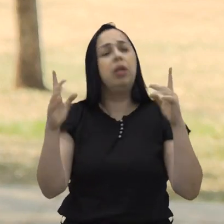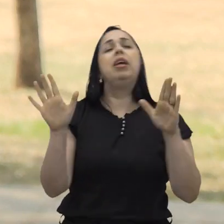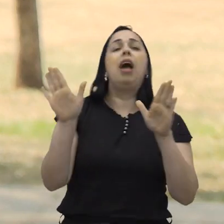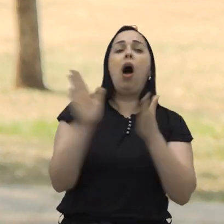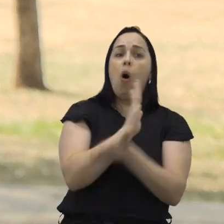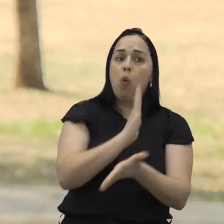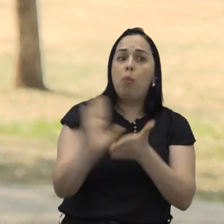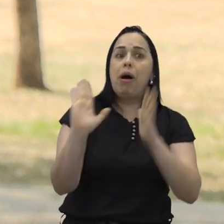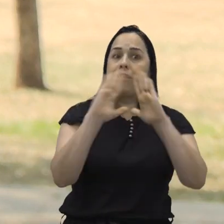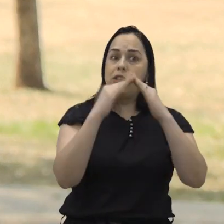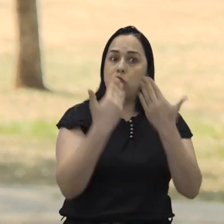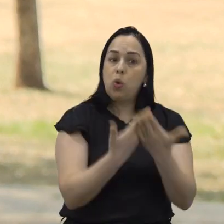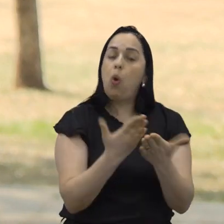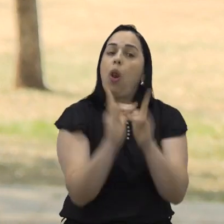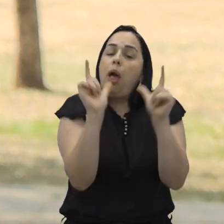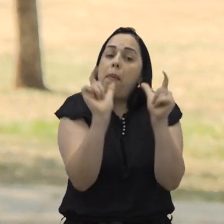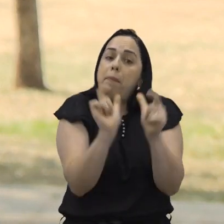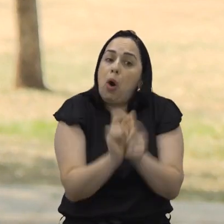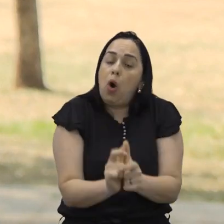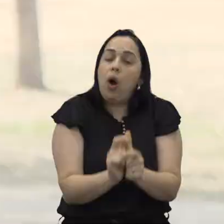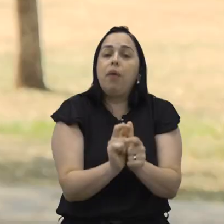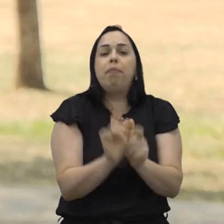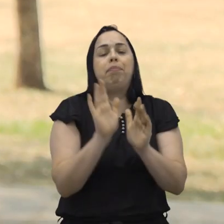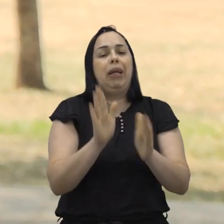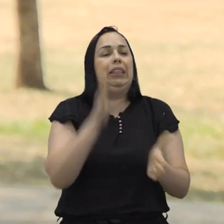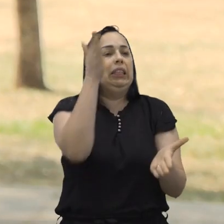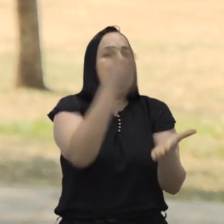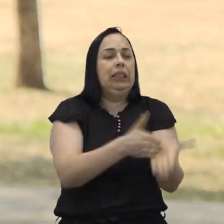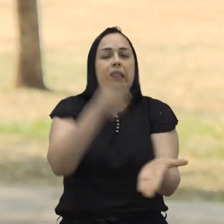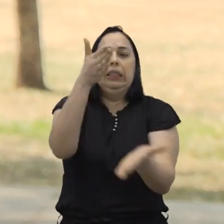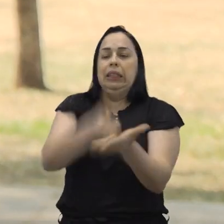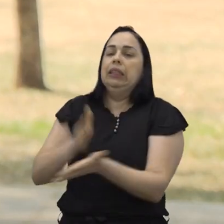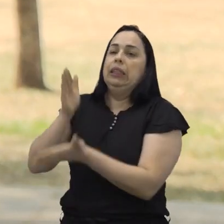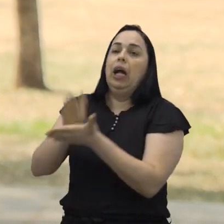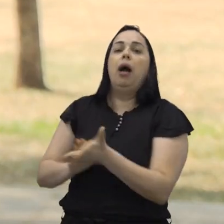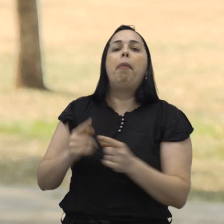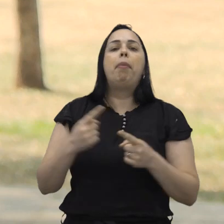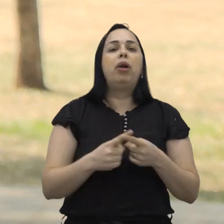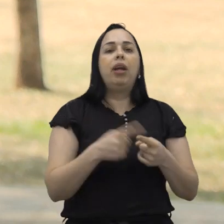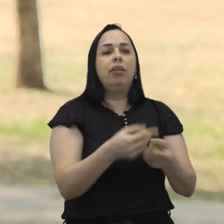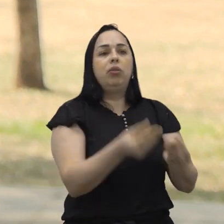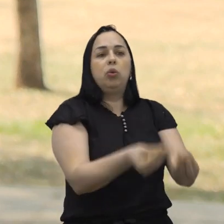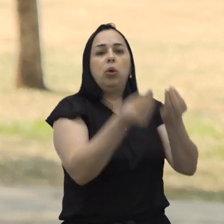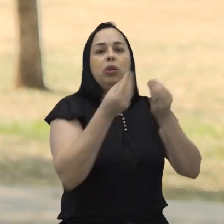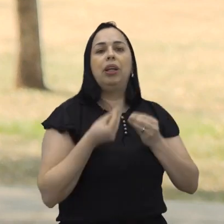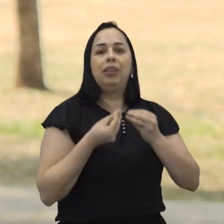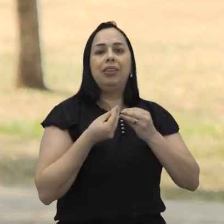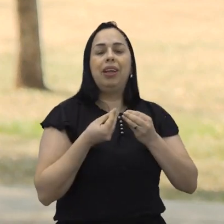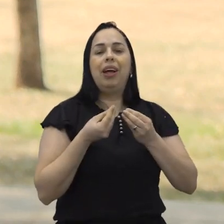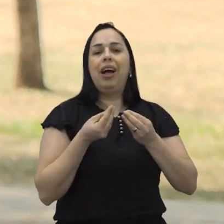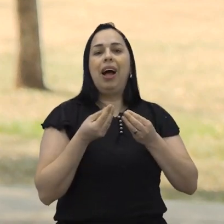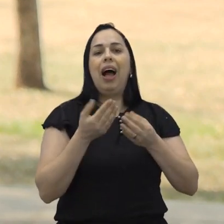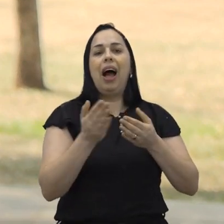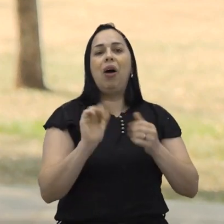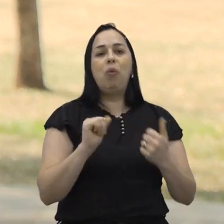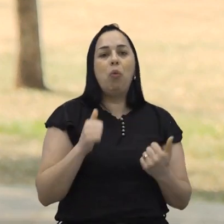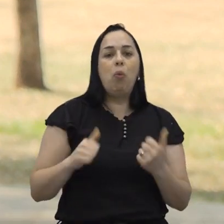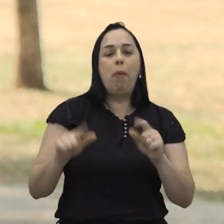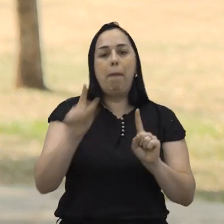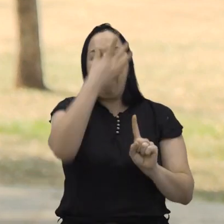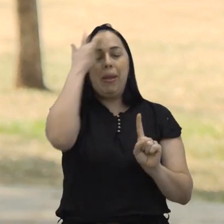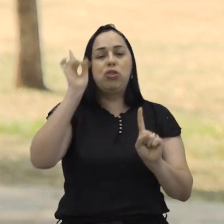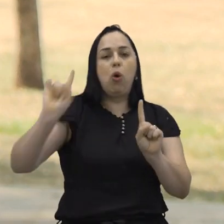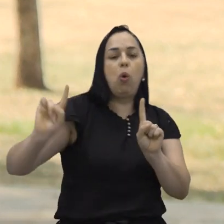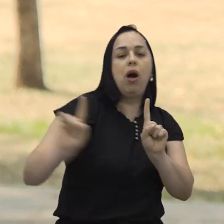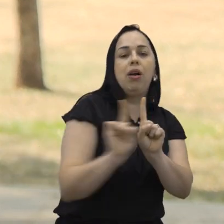porque tem escolinhas que têm poucas crianças, né, mas a gente enfrentou uma grande dificuldade, né, porque essas escolas não